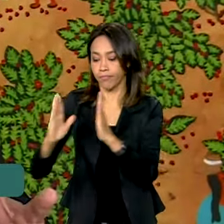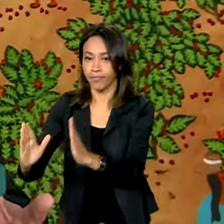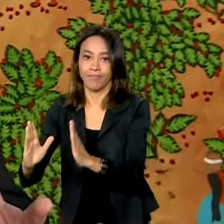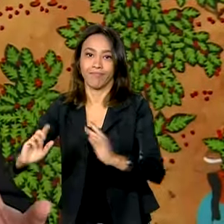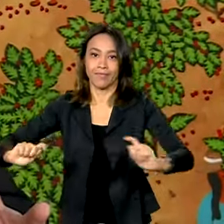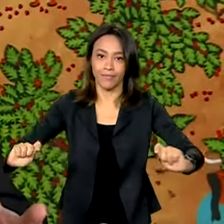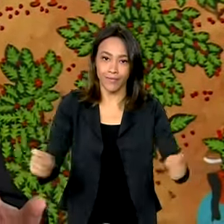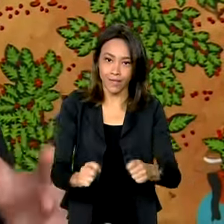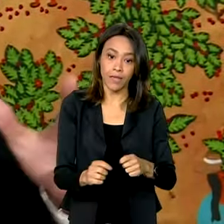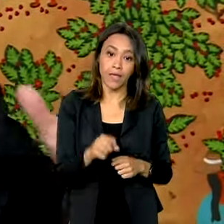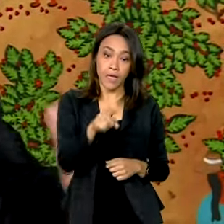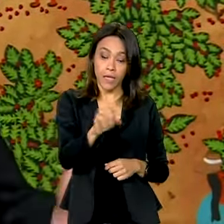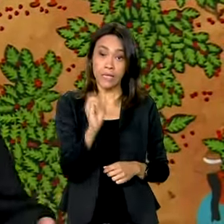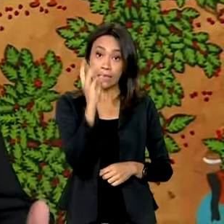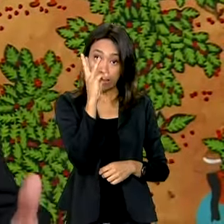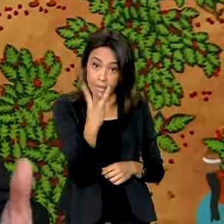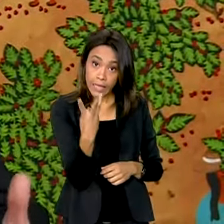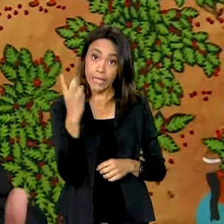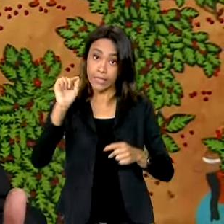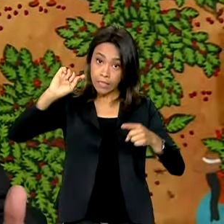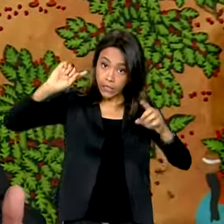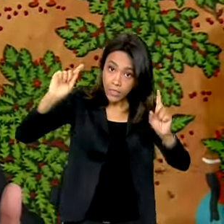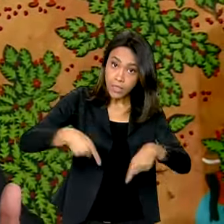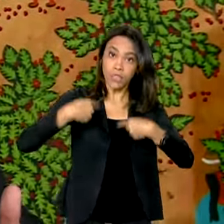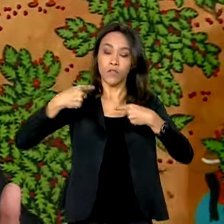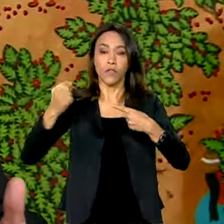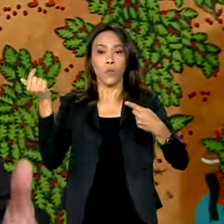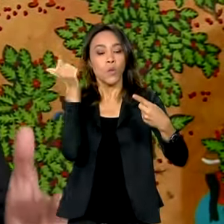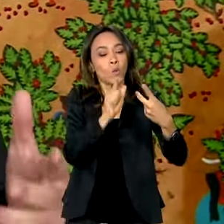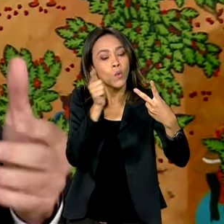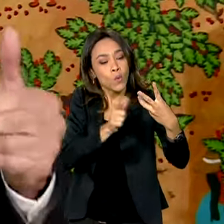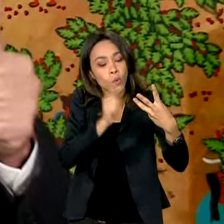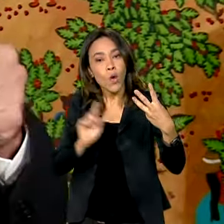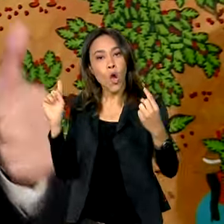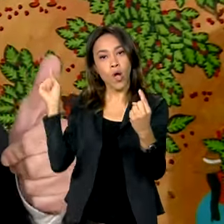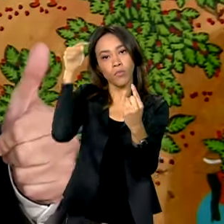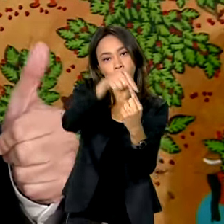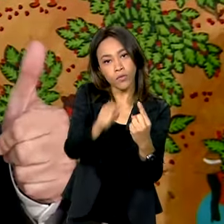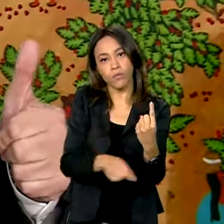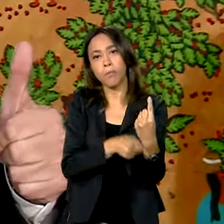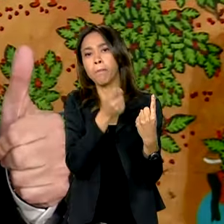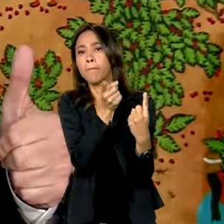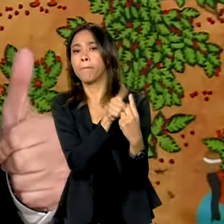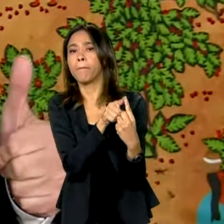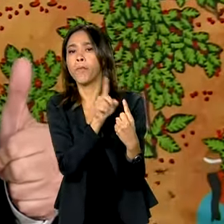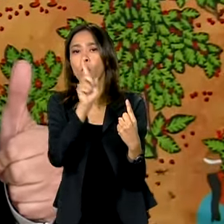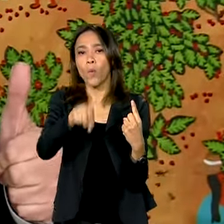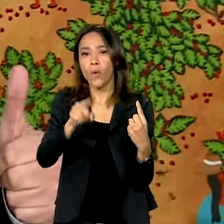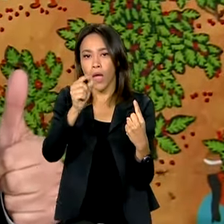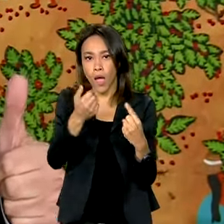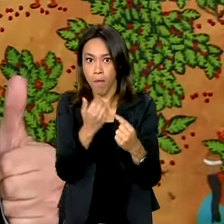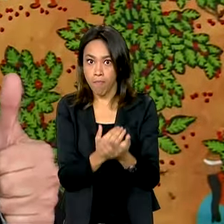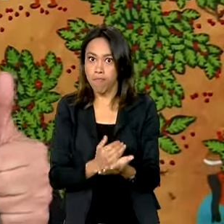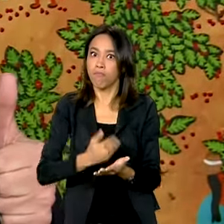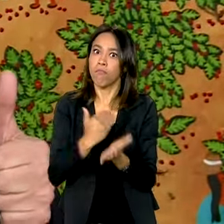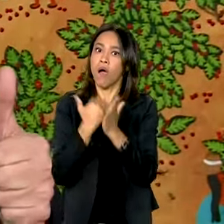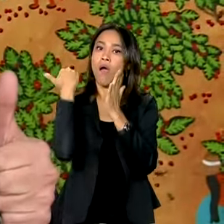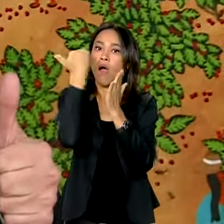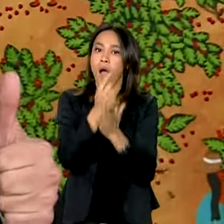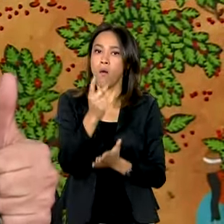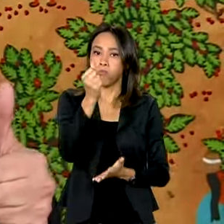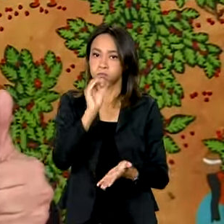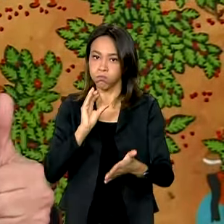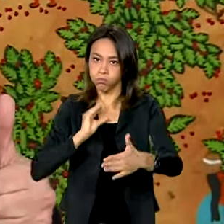sendo atingidos. Vão ao encontro de três objetivos. O primeiro é aumentar investimento. O Brasil